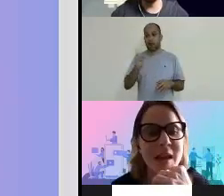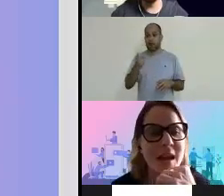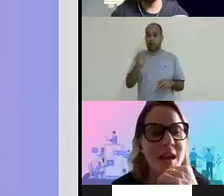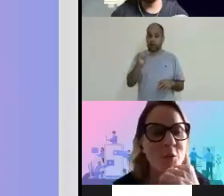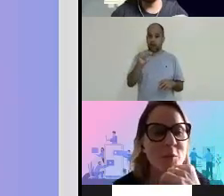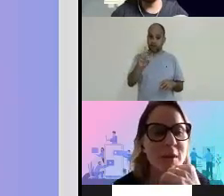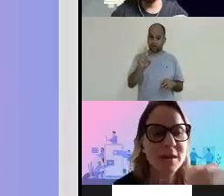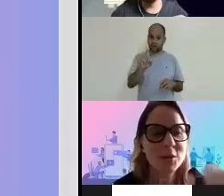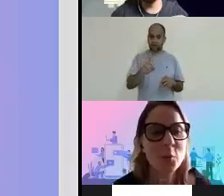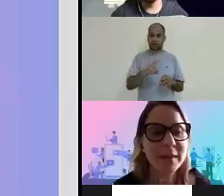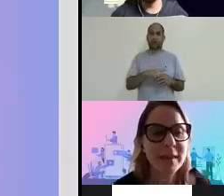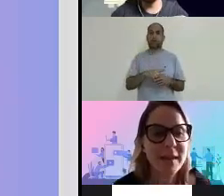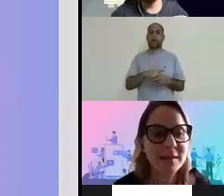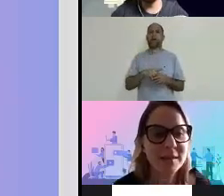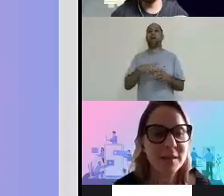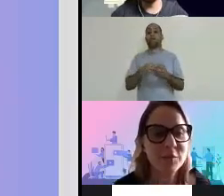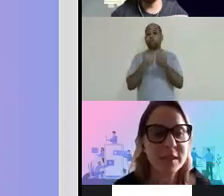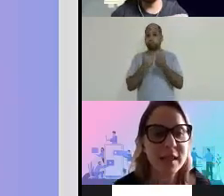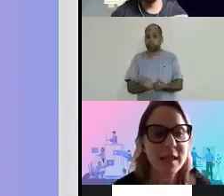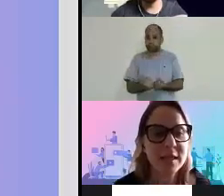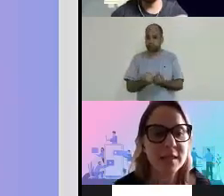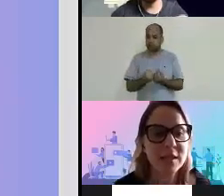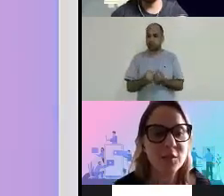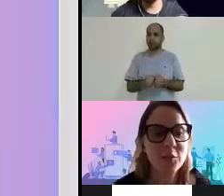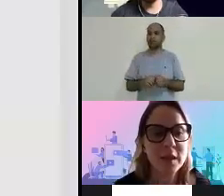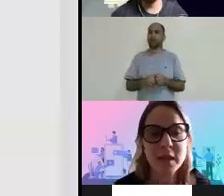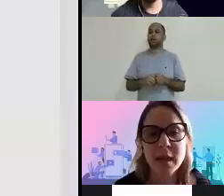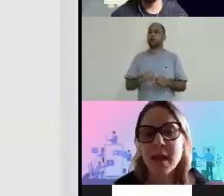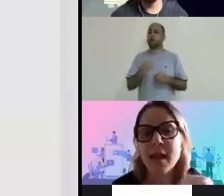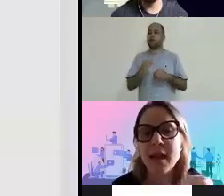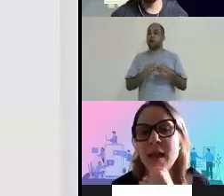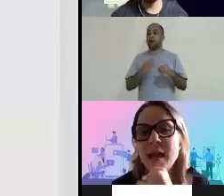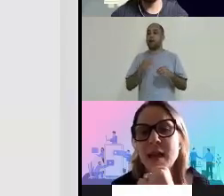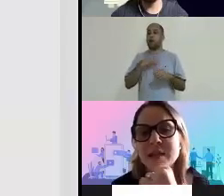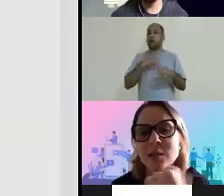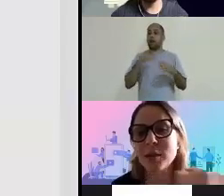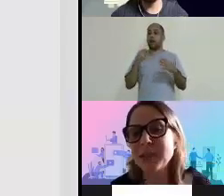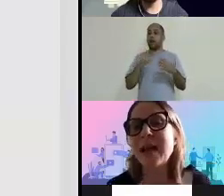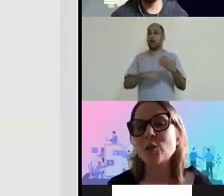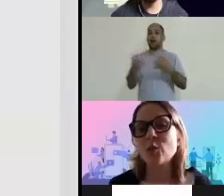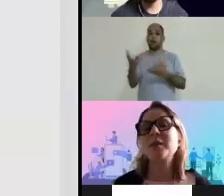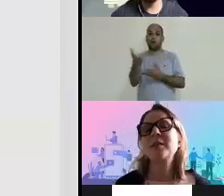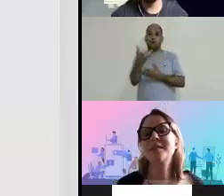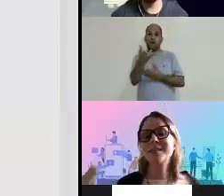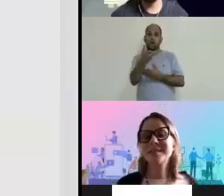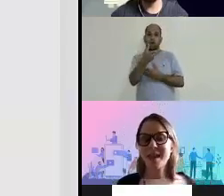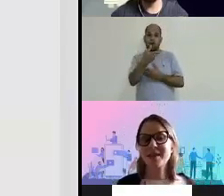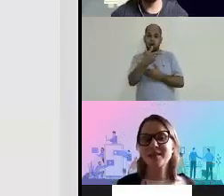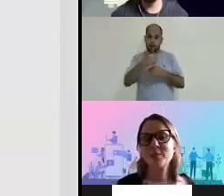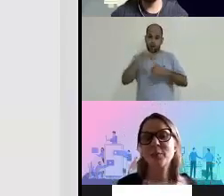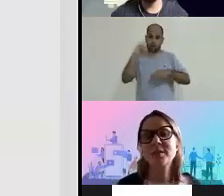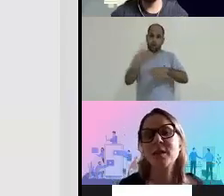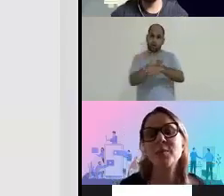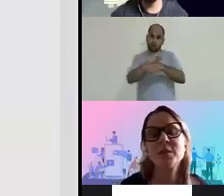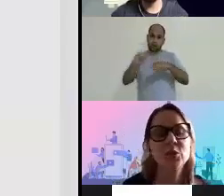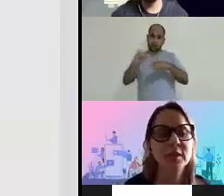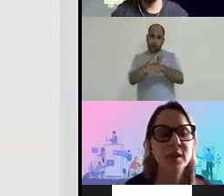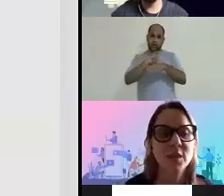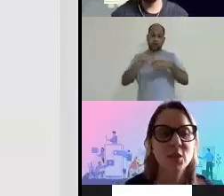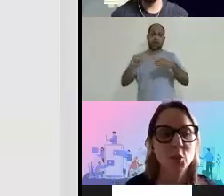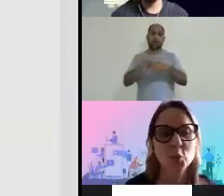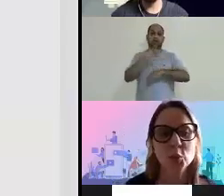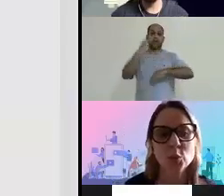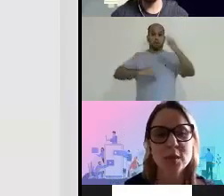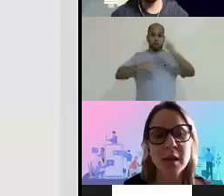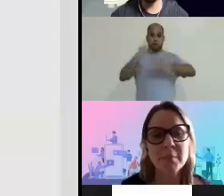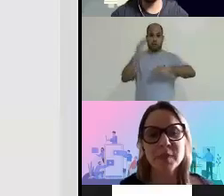são as competências que vocês, enfim, são habilidades, competências técnicas que podem ser aprendidas